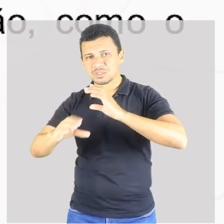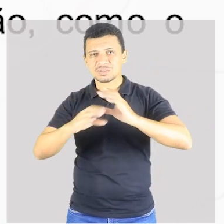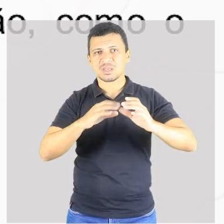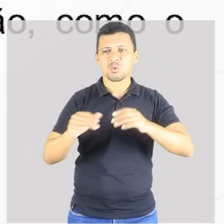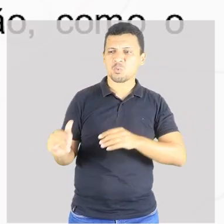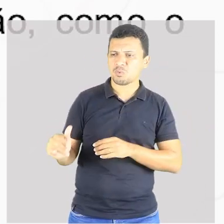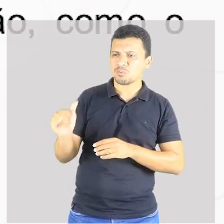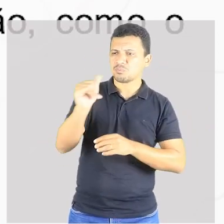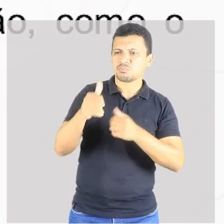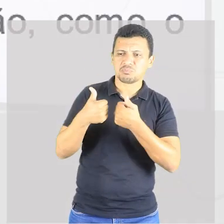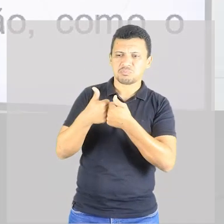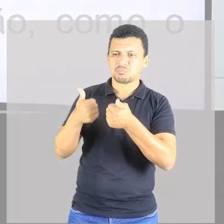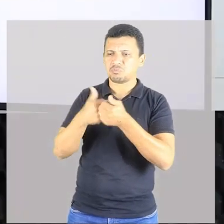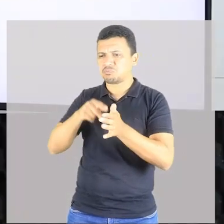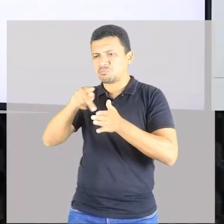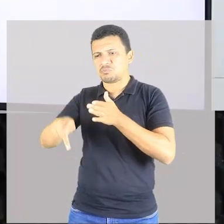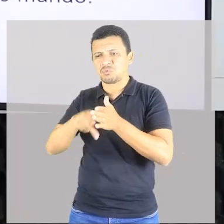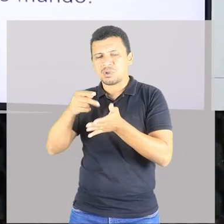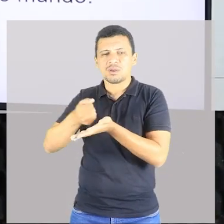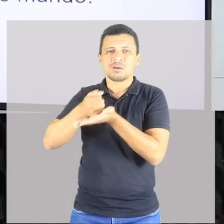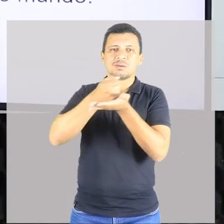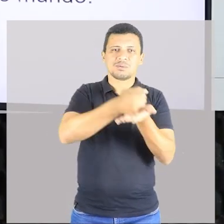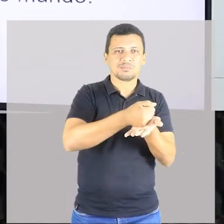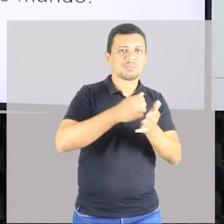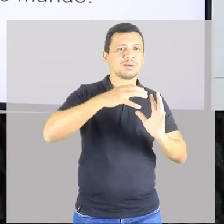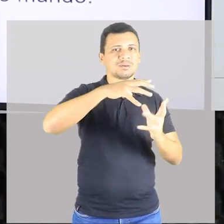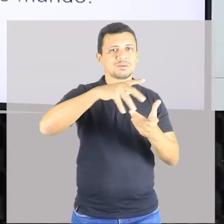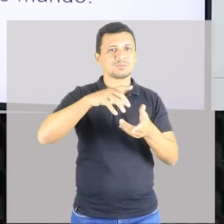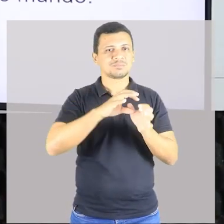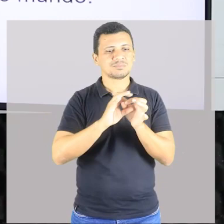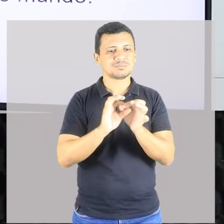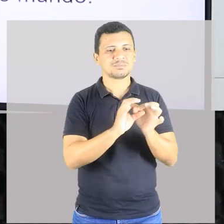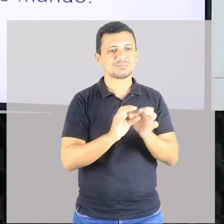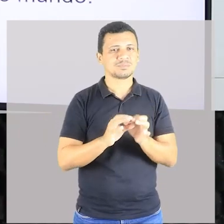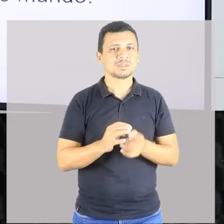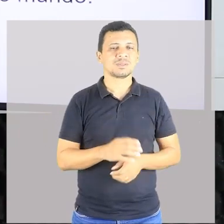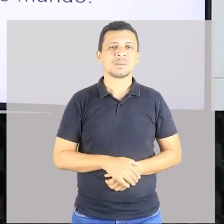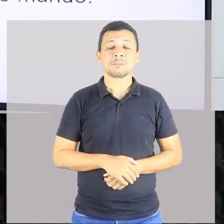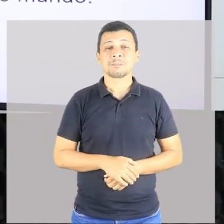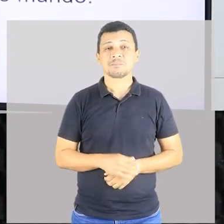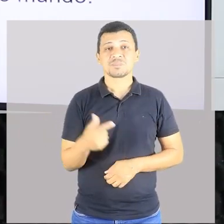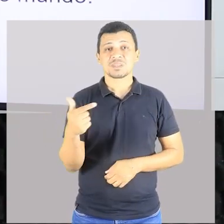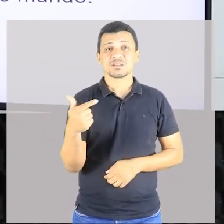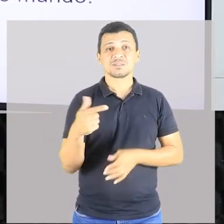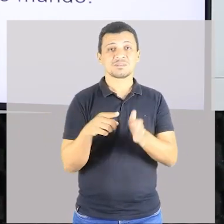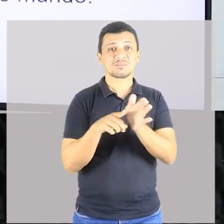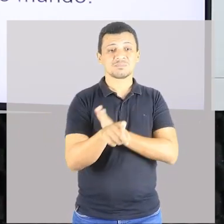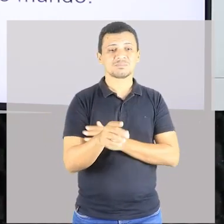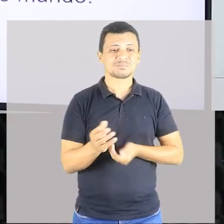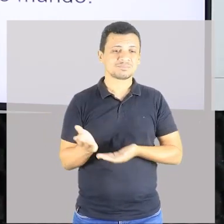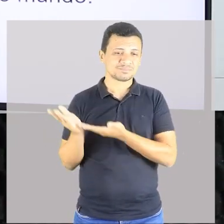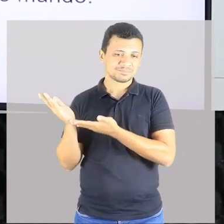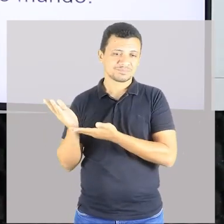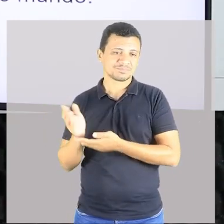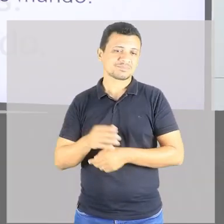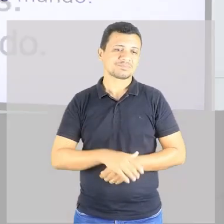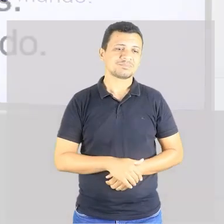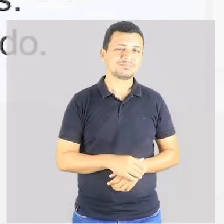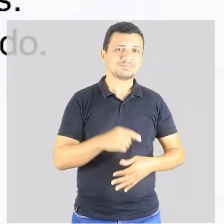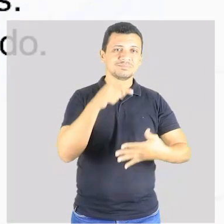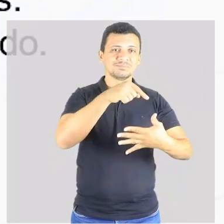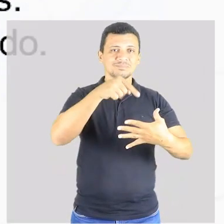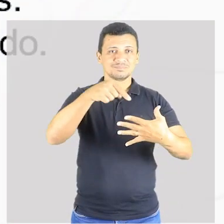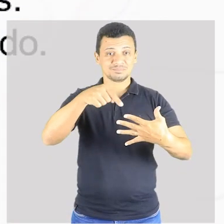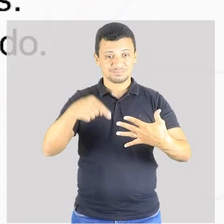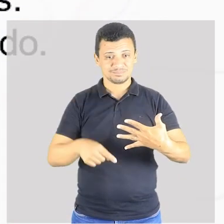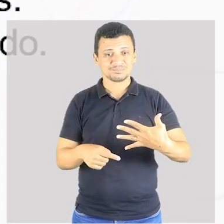ampara o processo de globalização. E, por fim, vamos responder aqui mais uma questãozinha para a gente fechar com chave de ouro. As